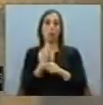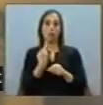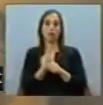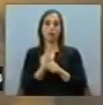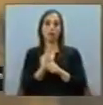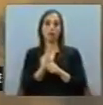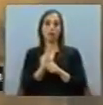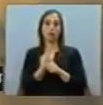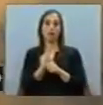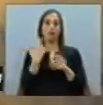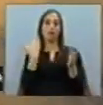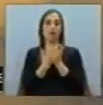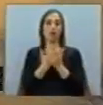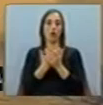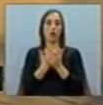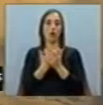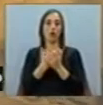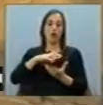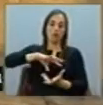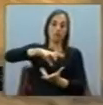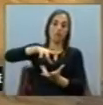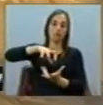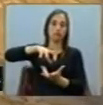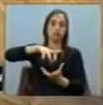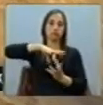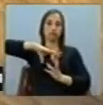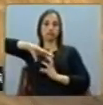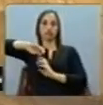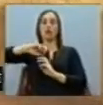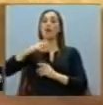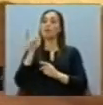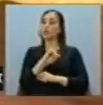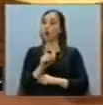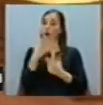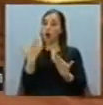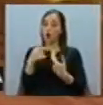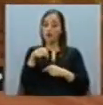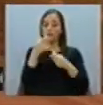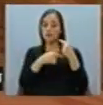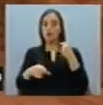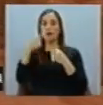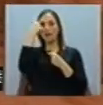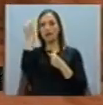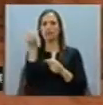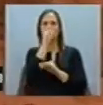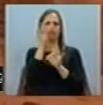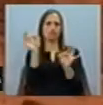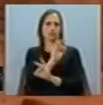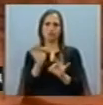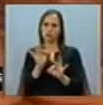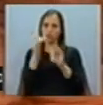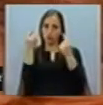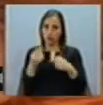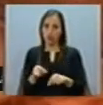originou esta alteração na rotação, mas não. Eis agora que surge esta semana uma ideia absolutamente extraordinária